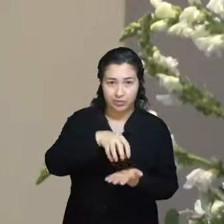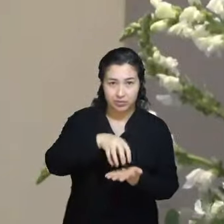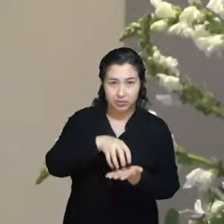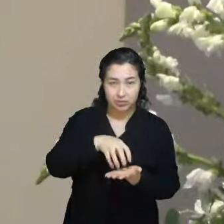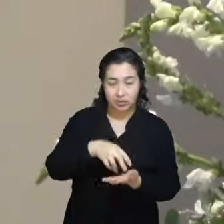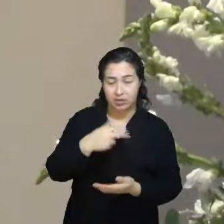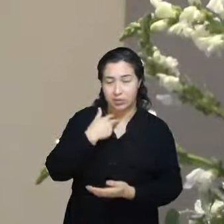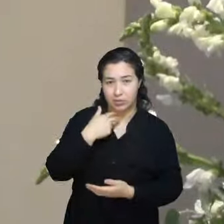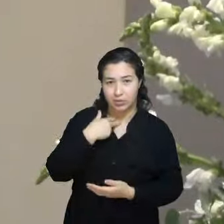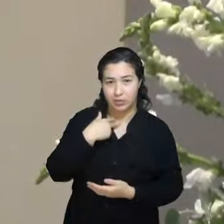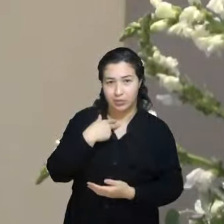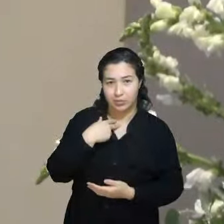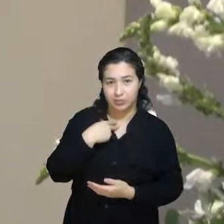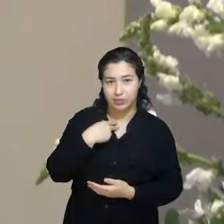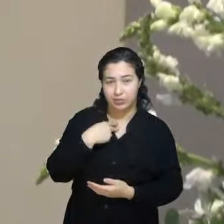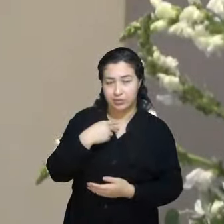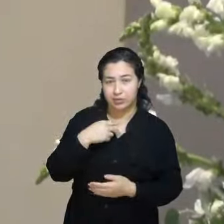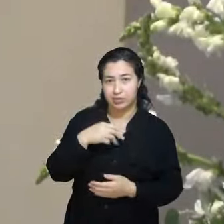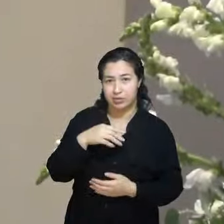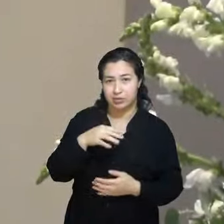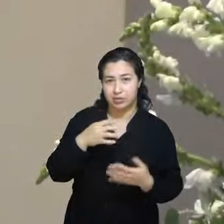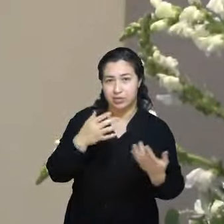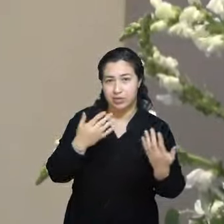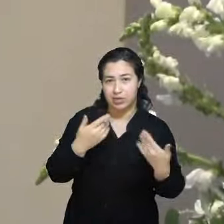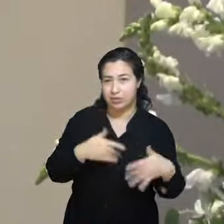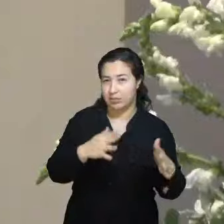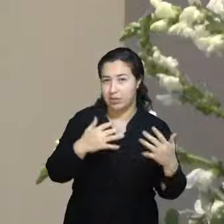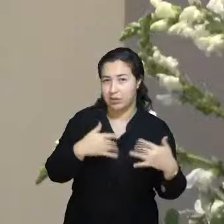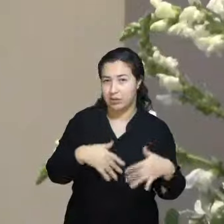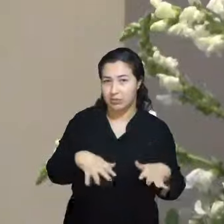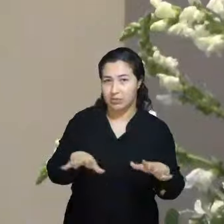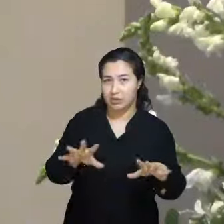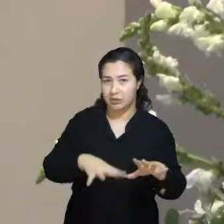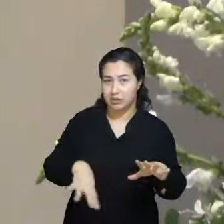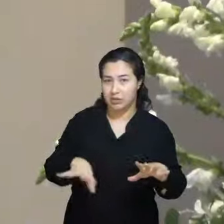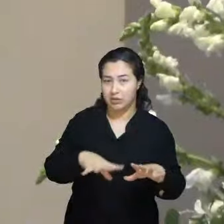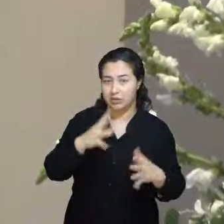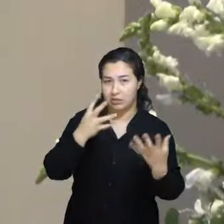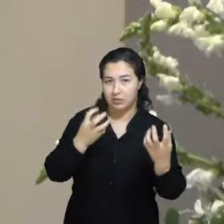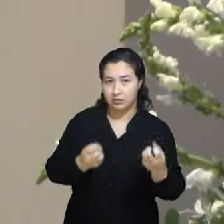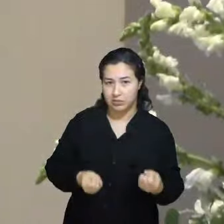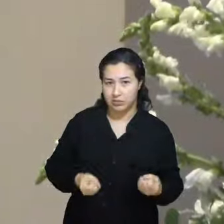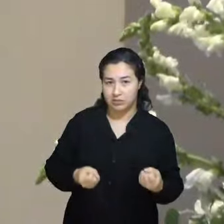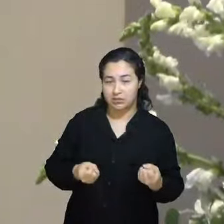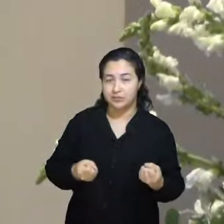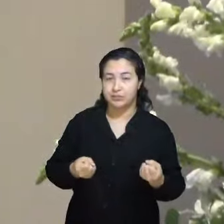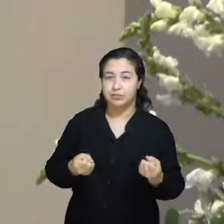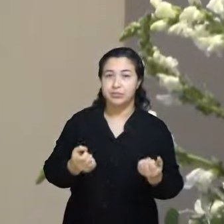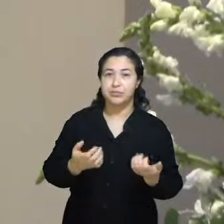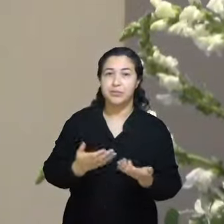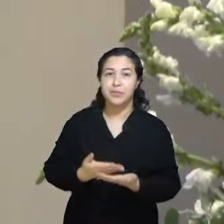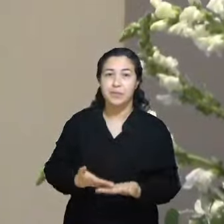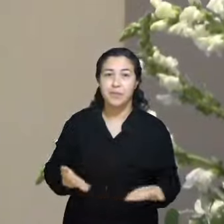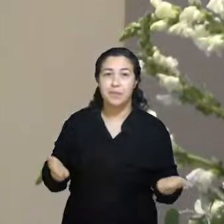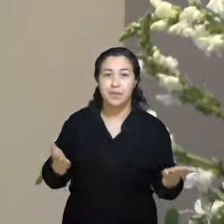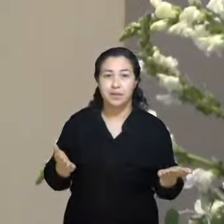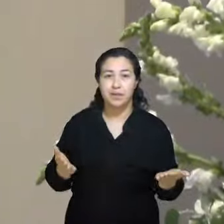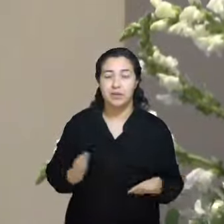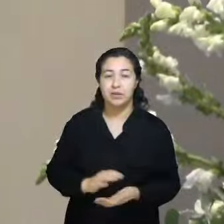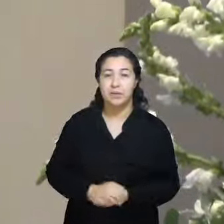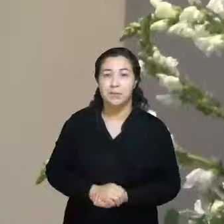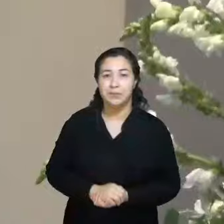alguma mínima reforma nessa Seara ou a adoção de mecanismos que ampliem sem condicionantes a